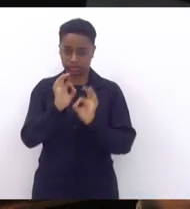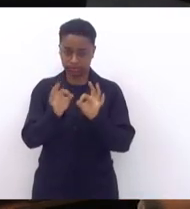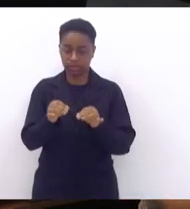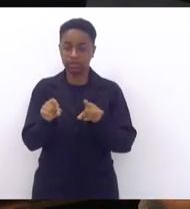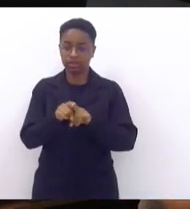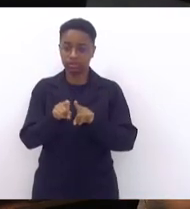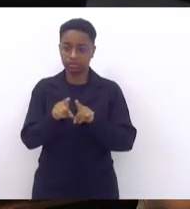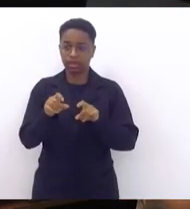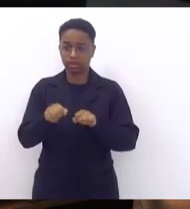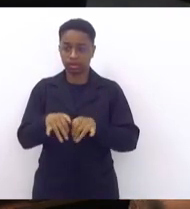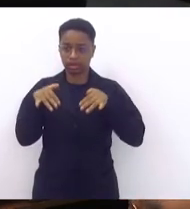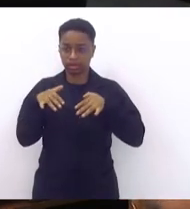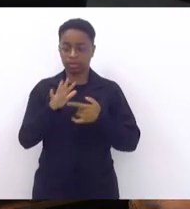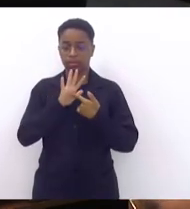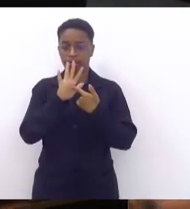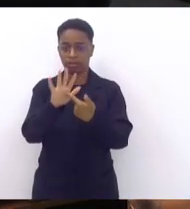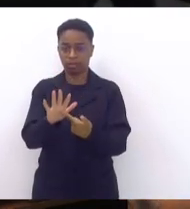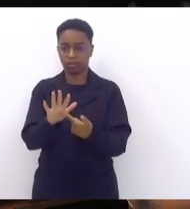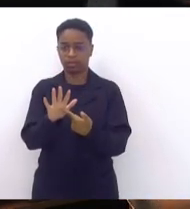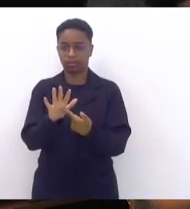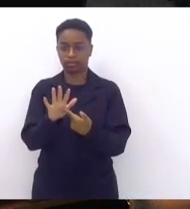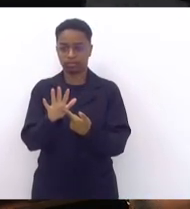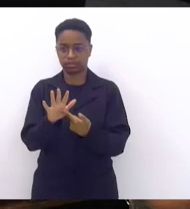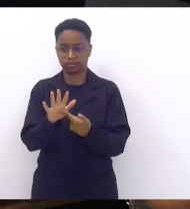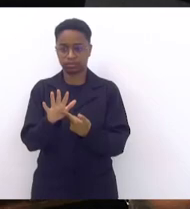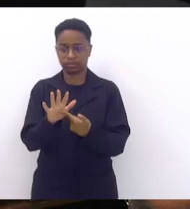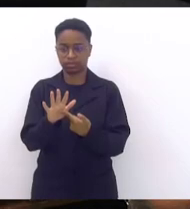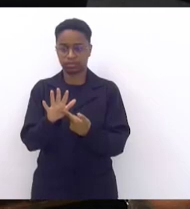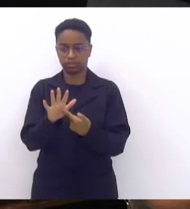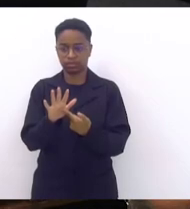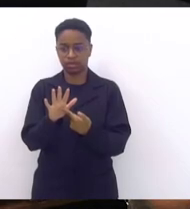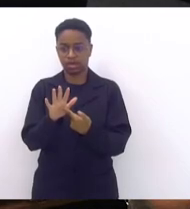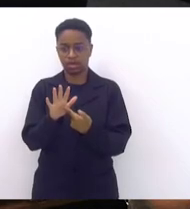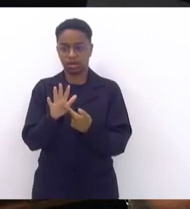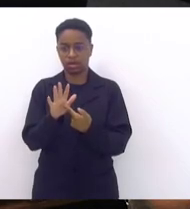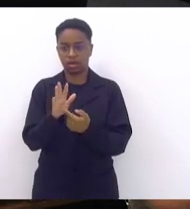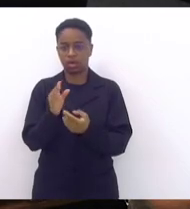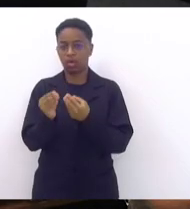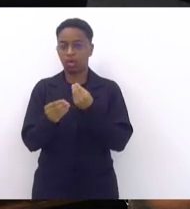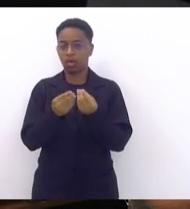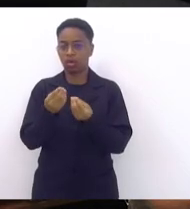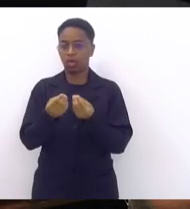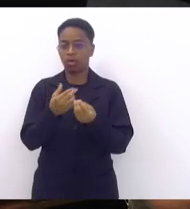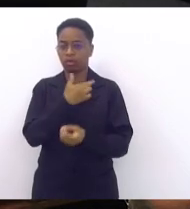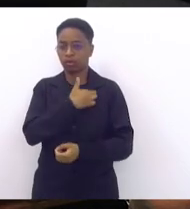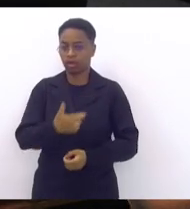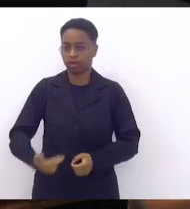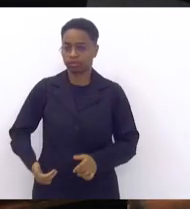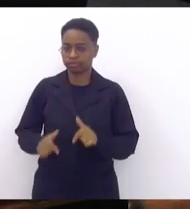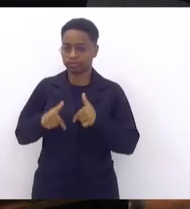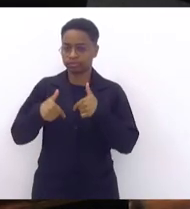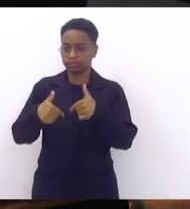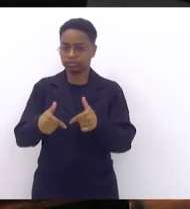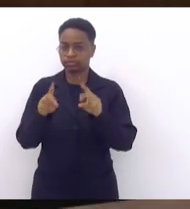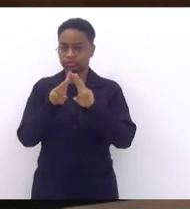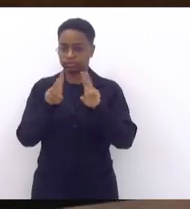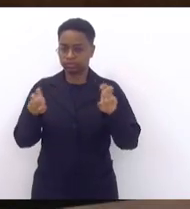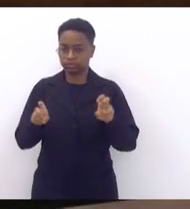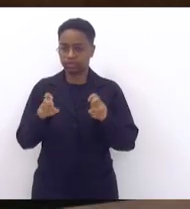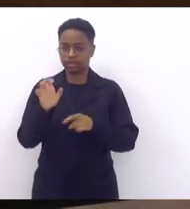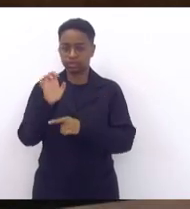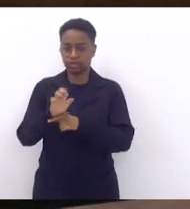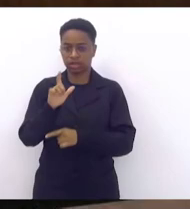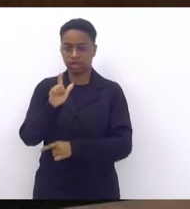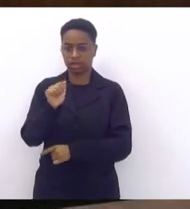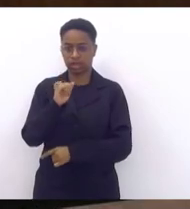que o plenário tem demonstrado a sua forma republicana de tratar a questão do Estado laico, eu só